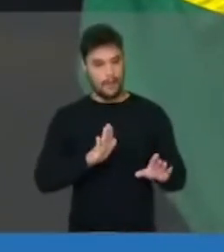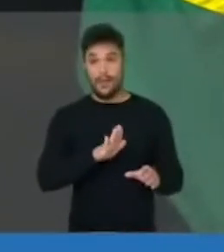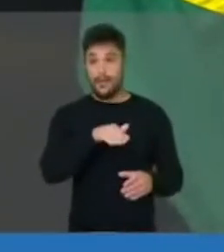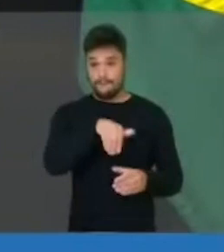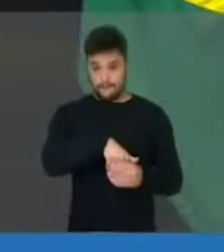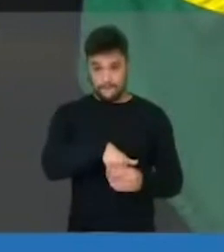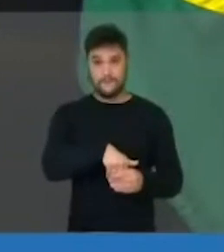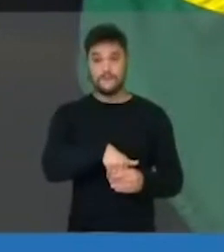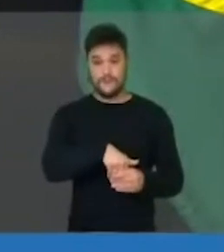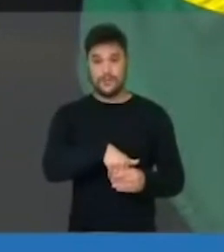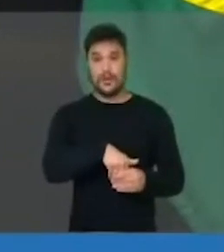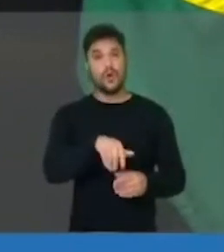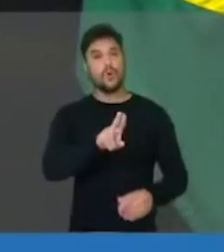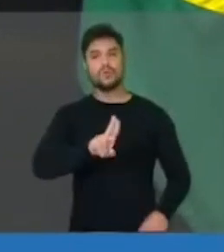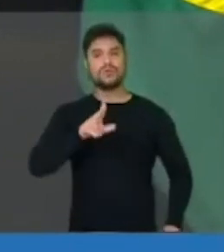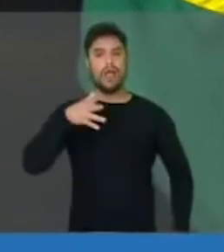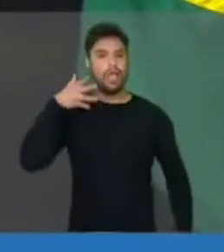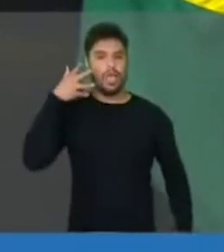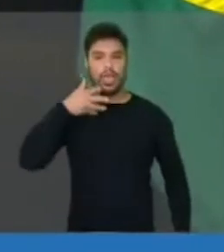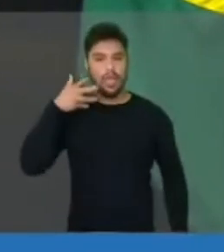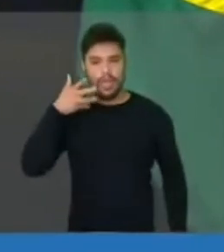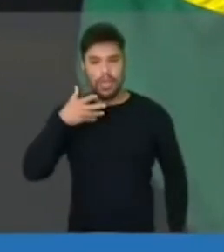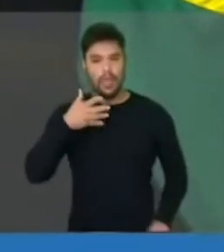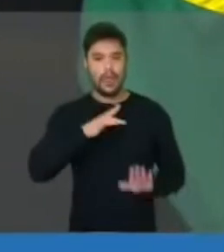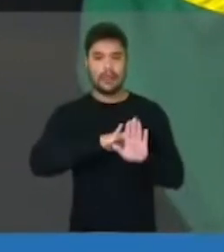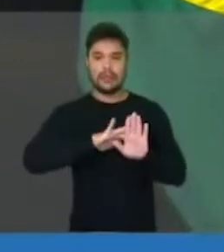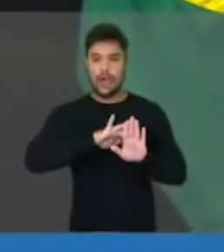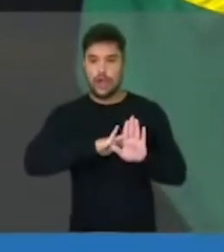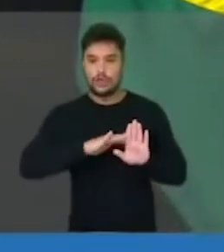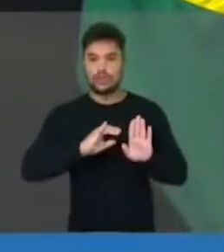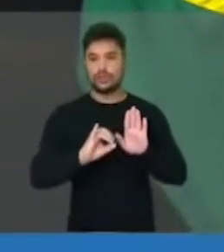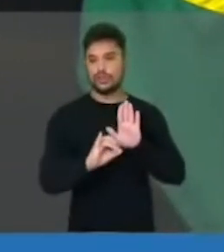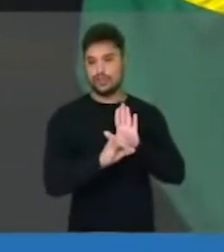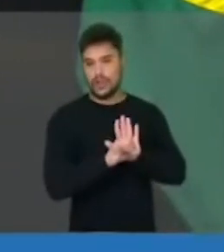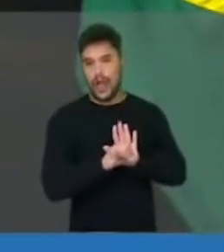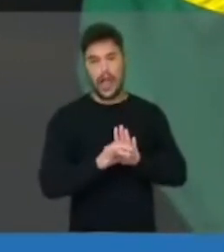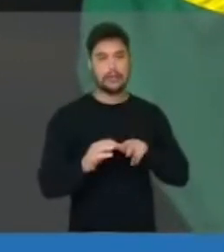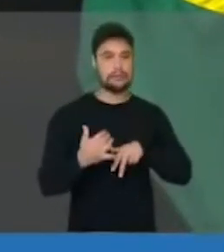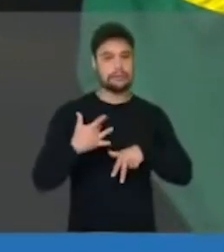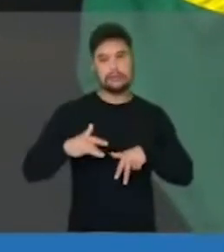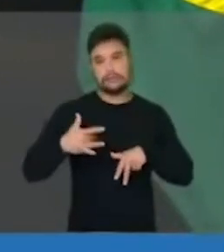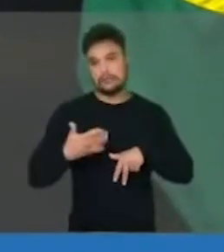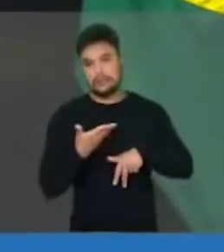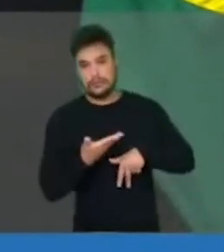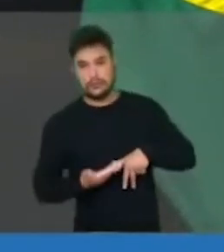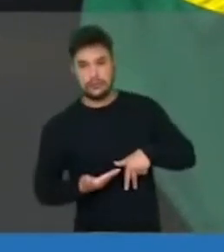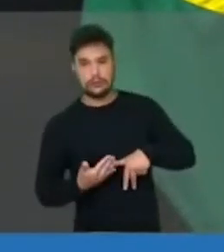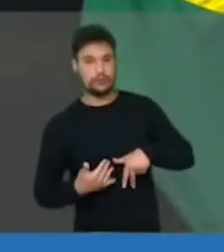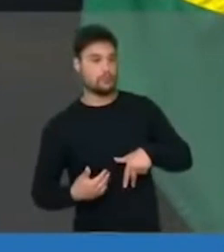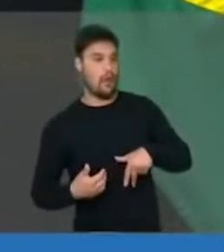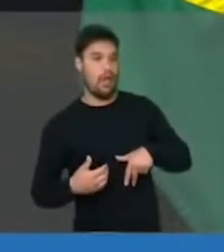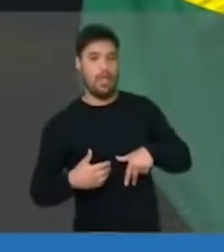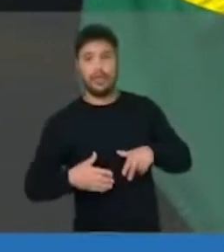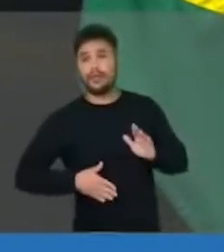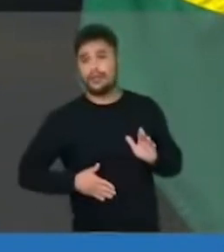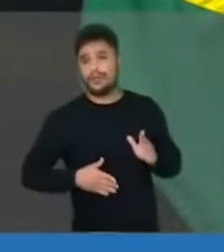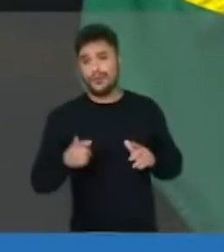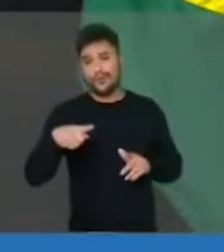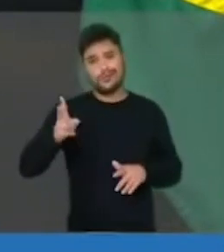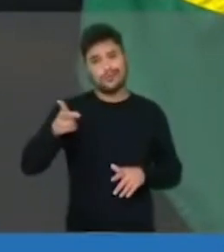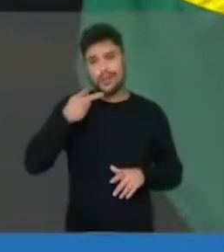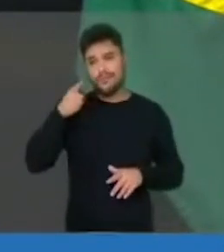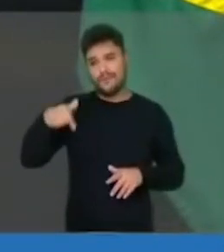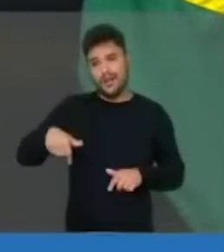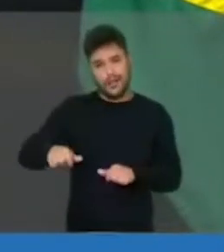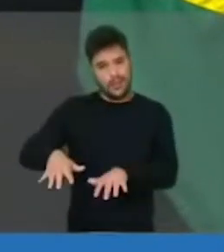majoritária com discurso de ideologia identitária e de vitimismo de criminosos que vocês sempre fazem no plenário